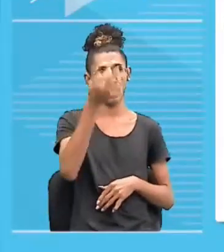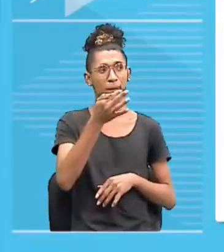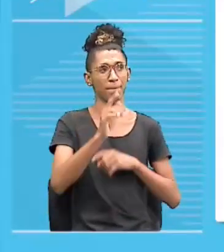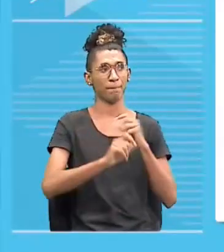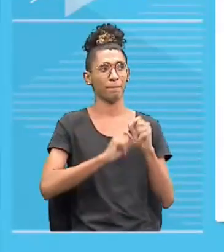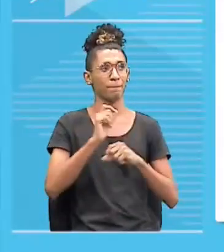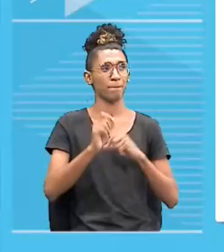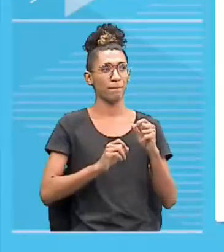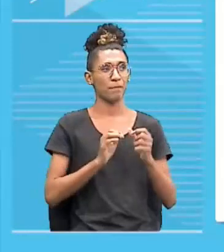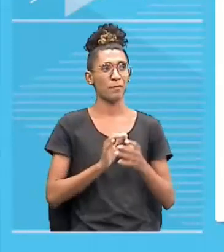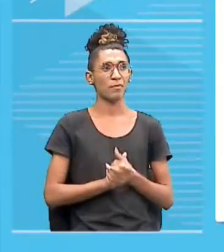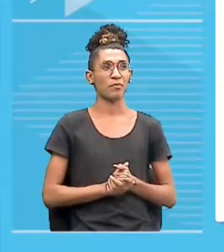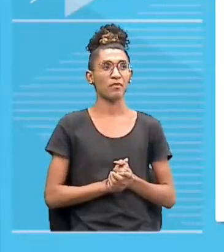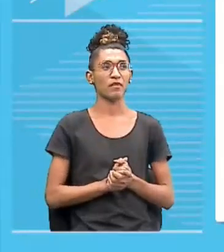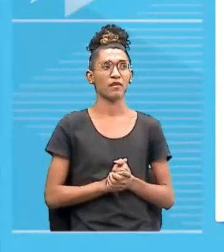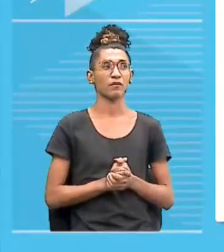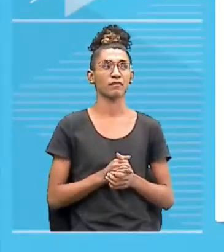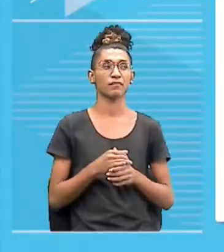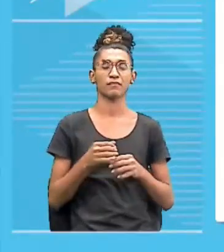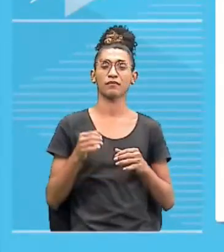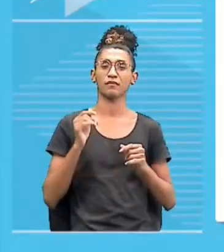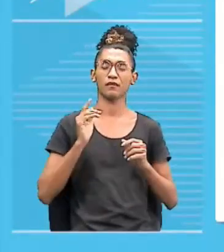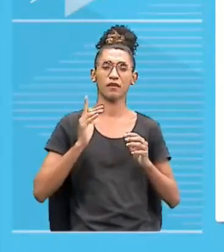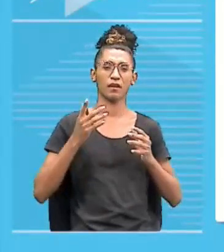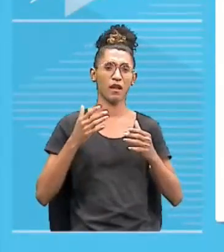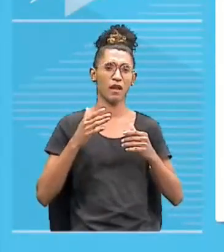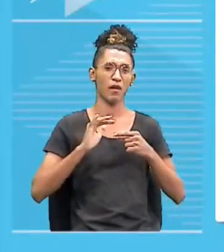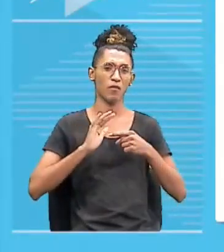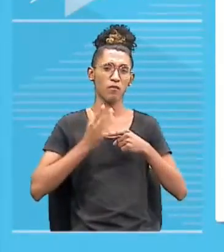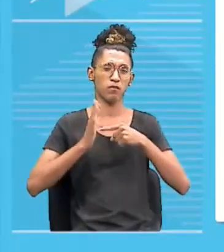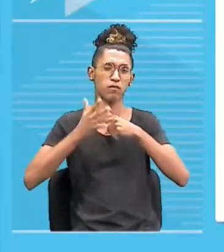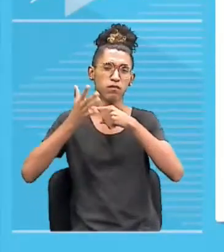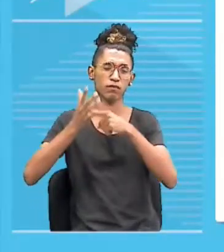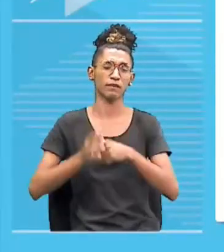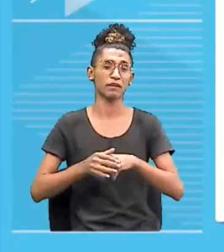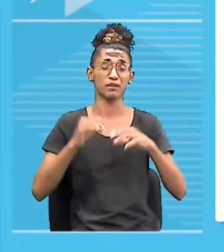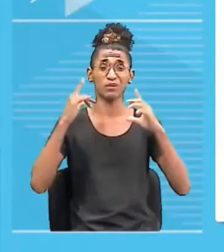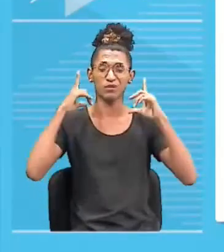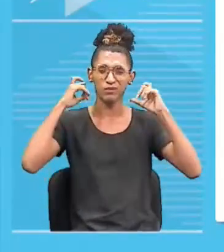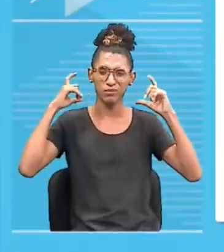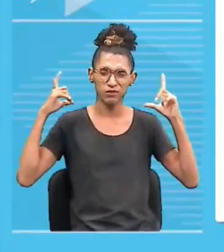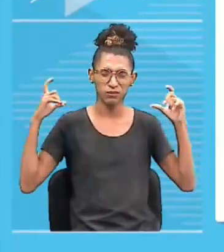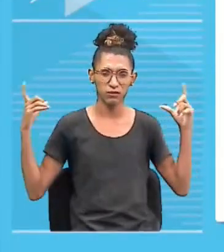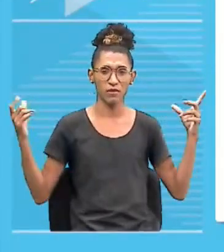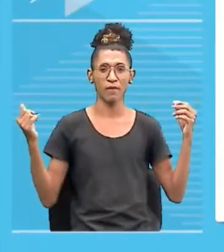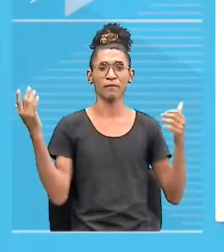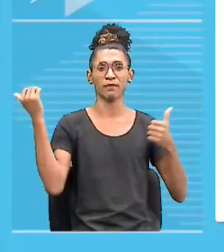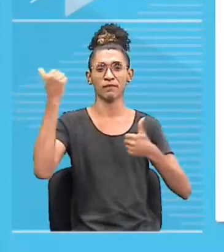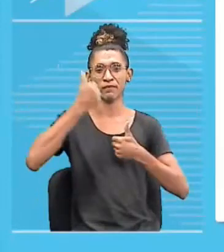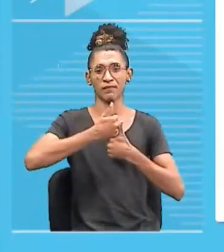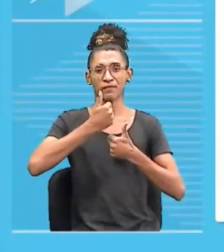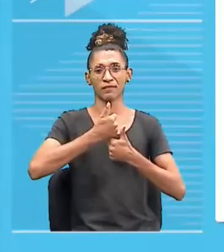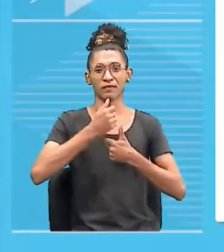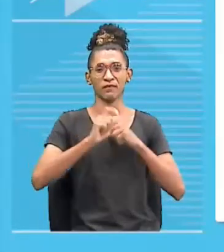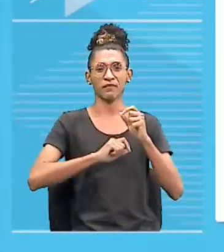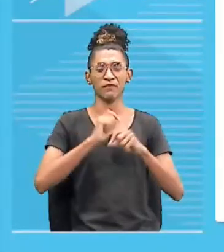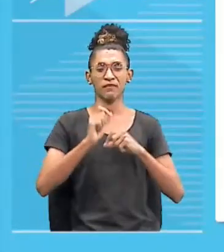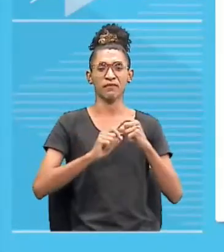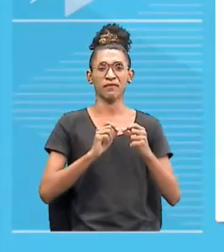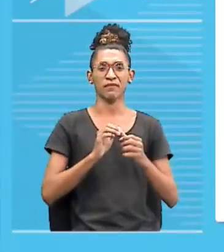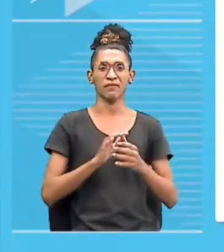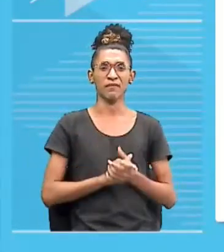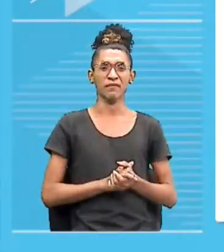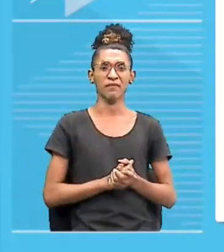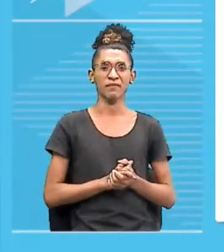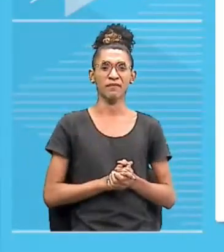de produção barulhentas, confusas, serão substituídas por cenários,